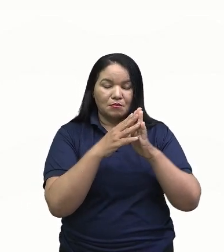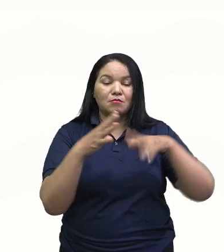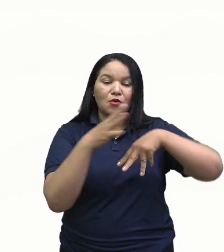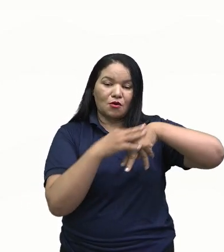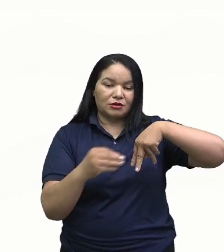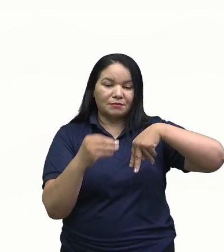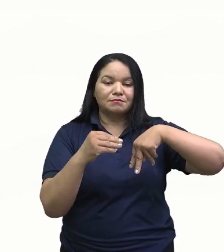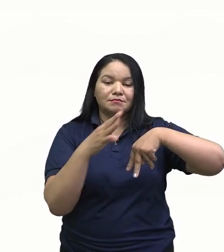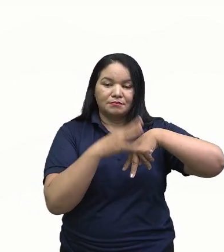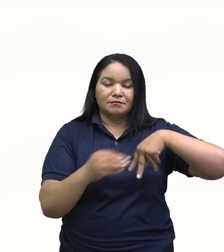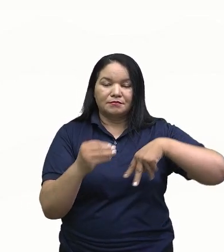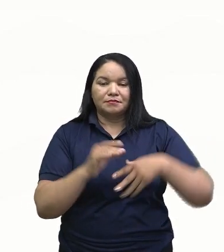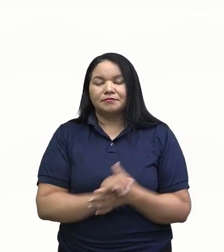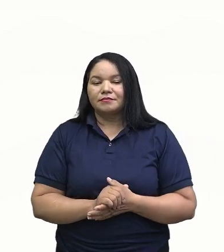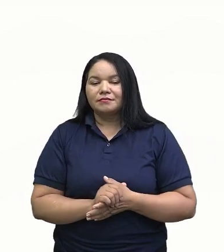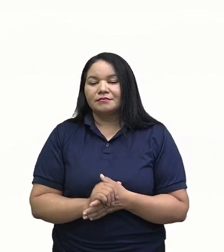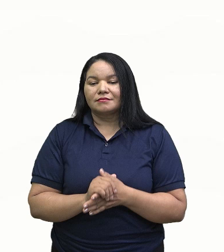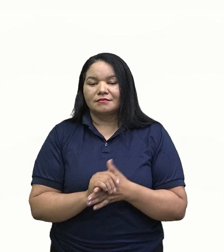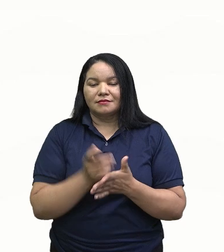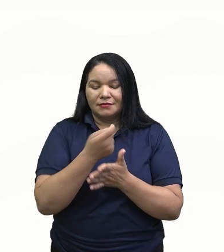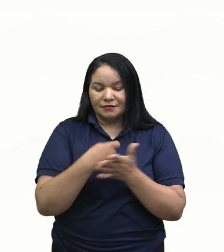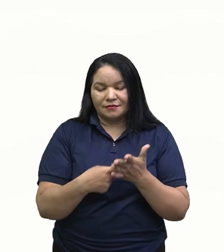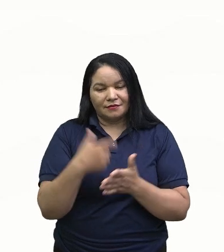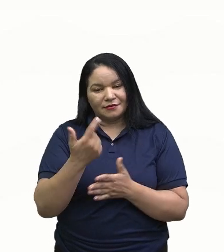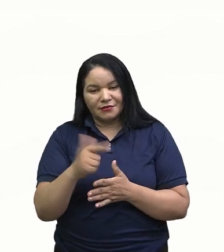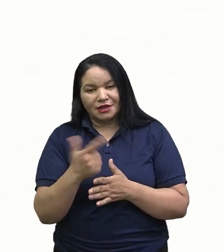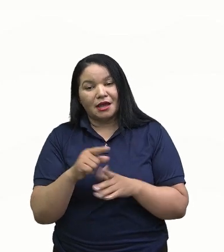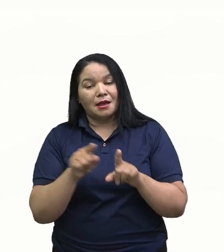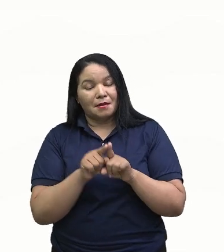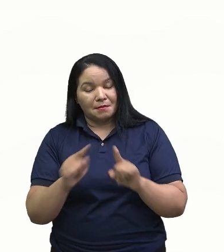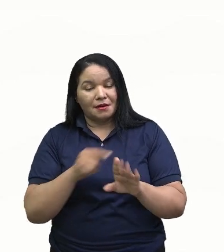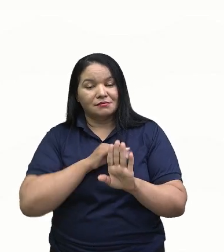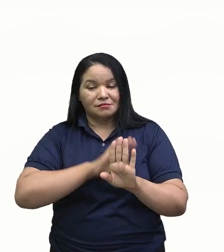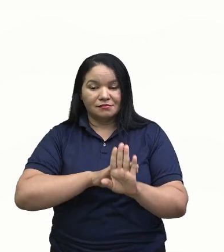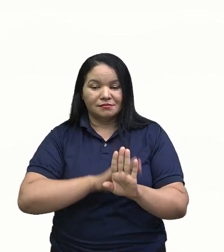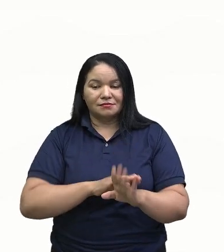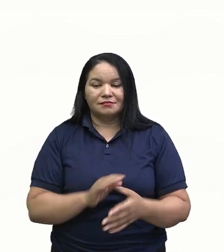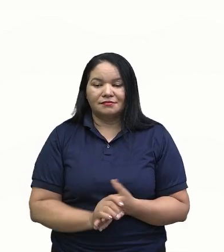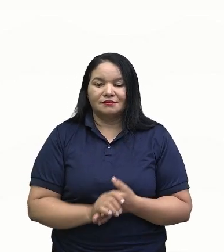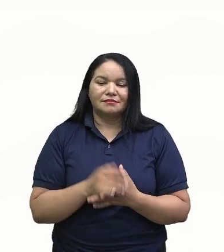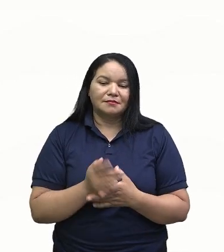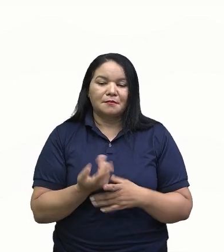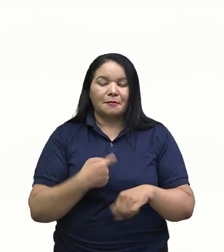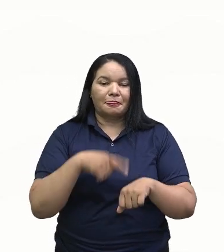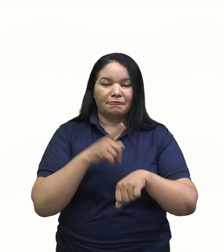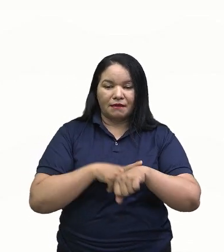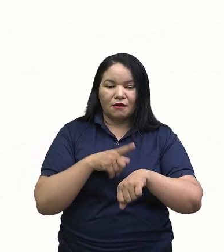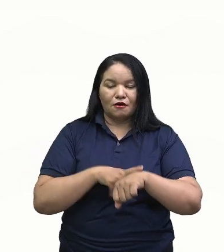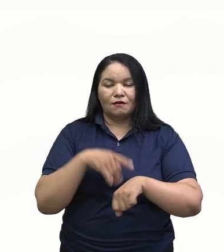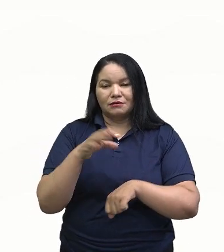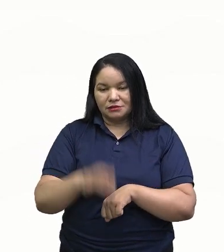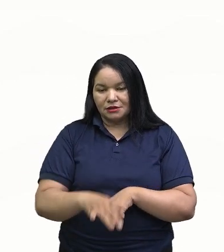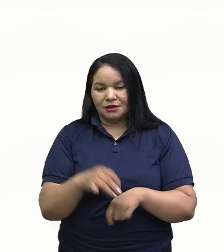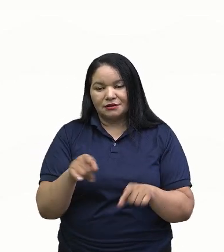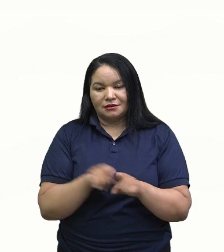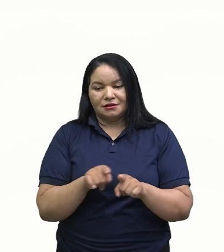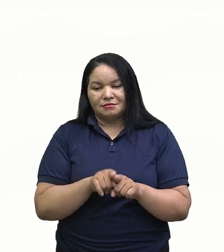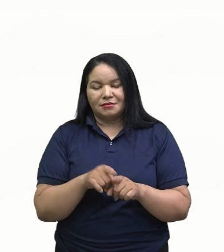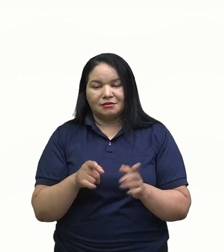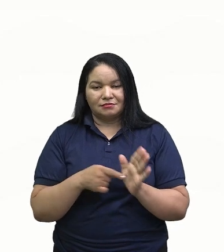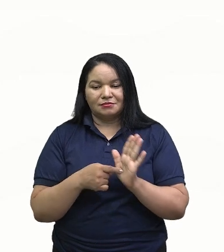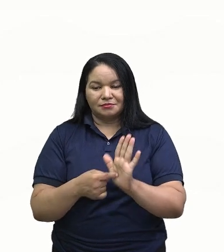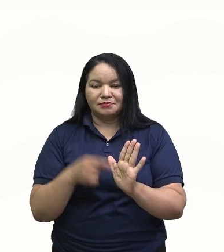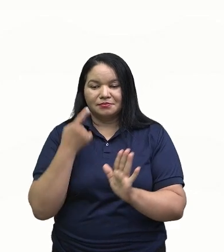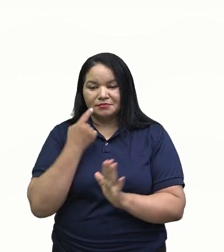mas está subentendida. Na indicação de horas exatas, as horas vão estar